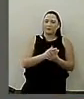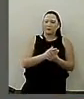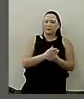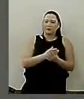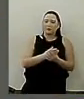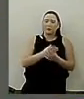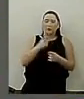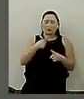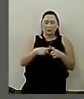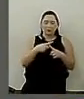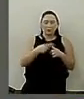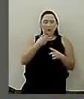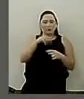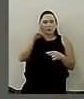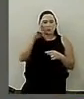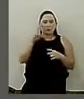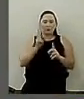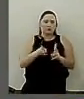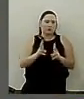o Senhor cuida de mim.